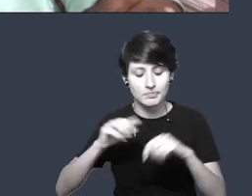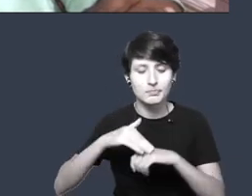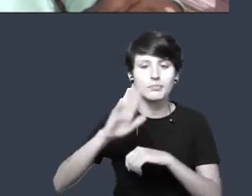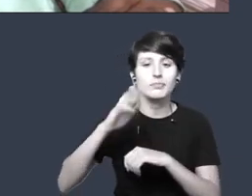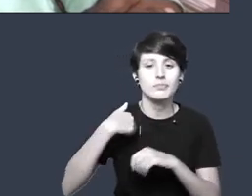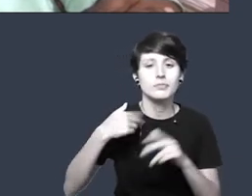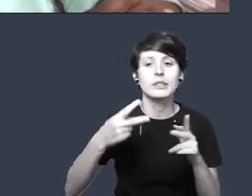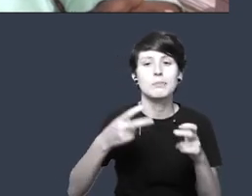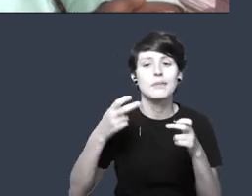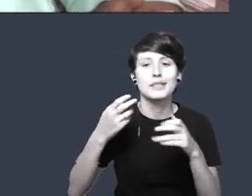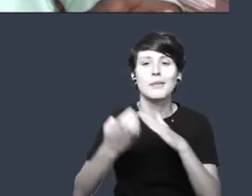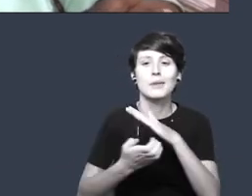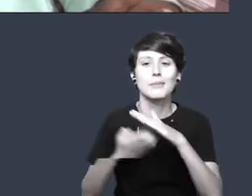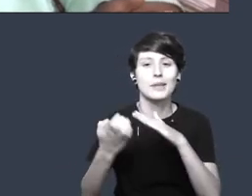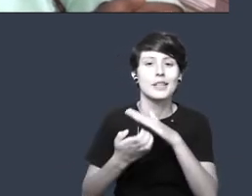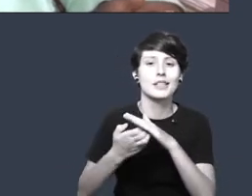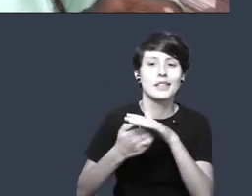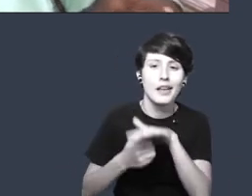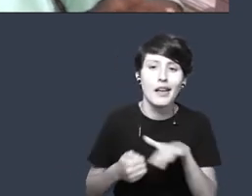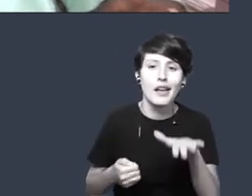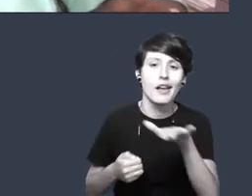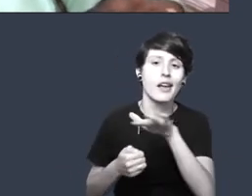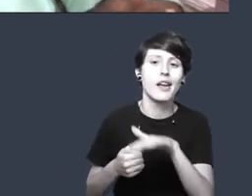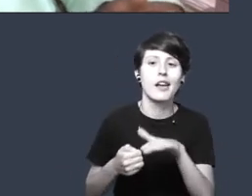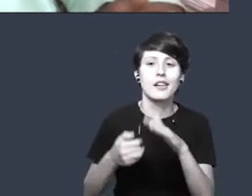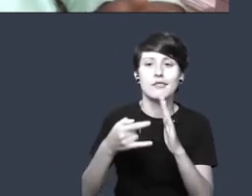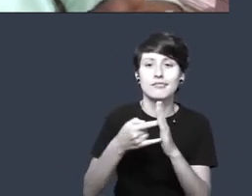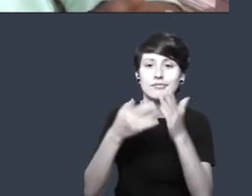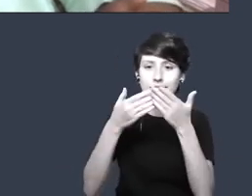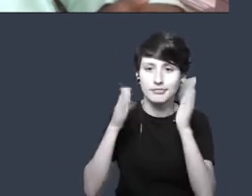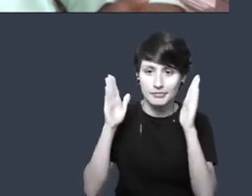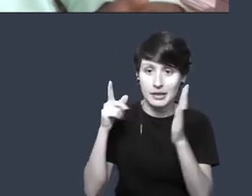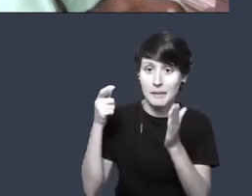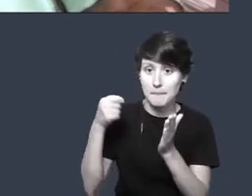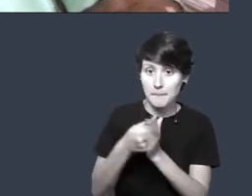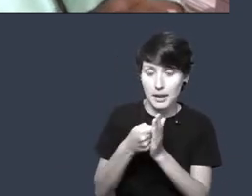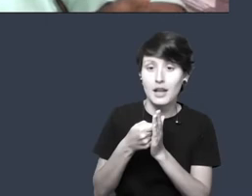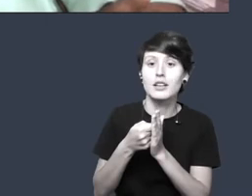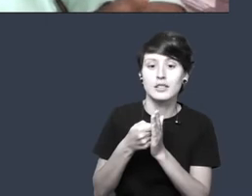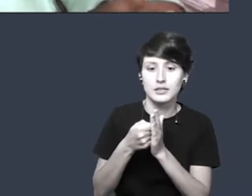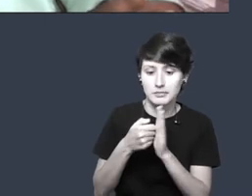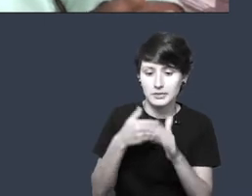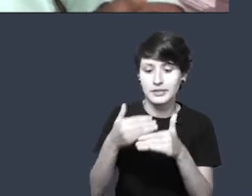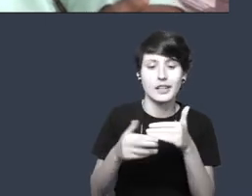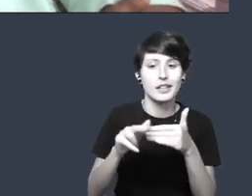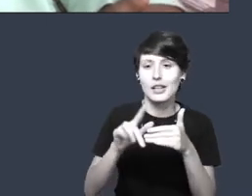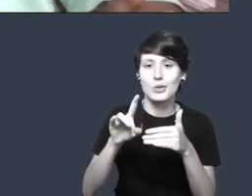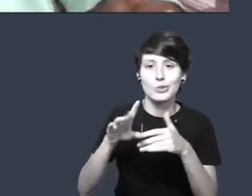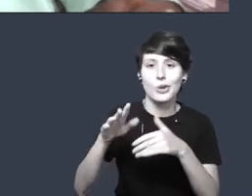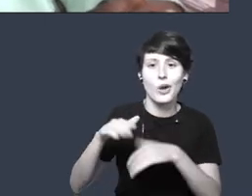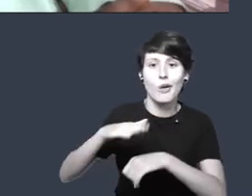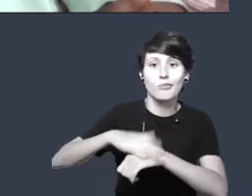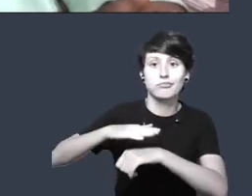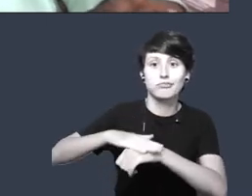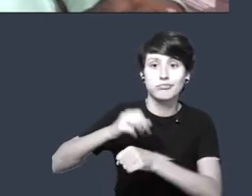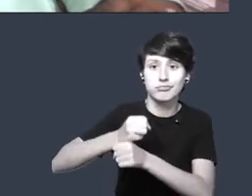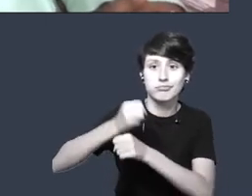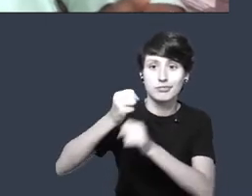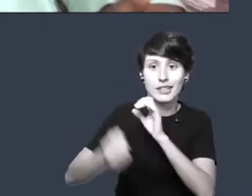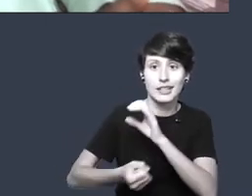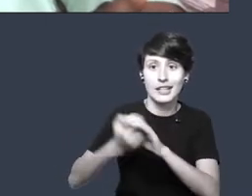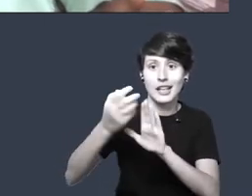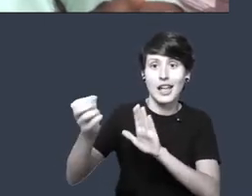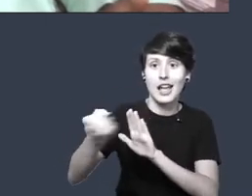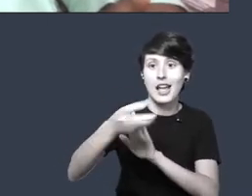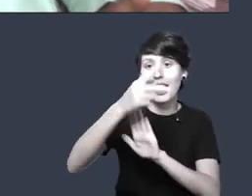empresas tendo essa área de open source, em que ela paga desenvolvedores para não só construir novos projetos, criar novos projetos, mas